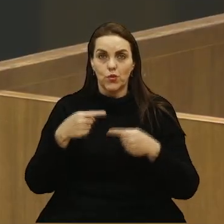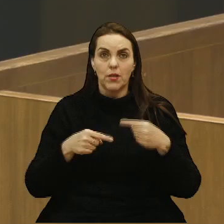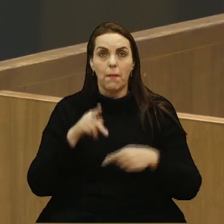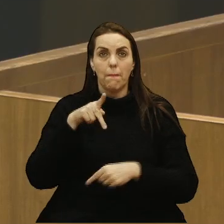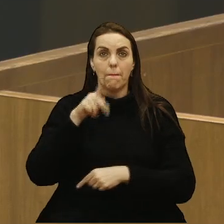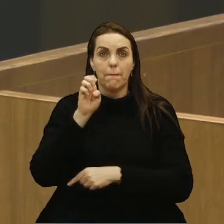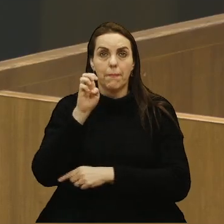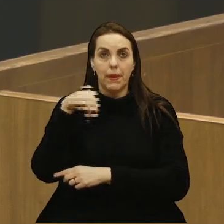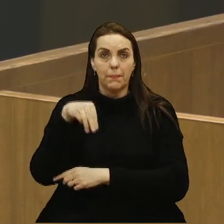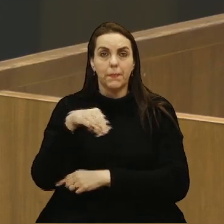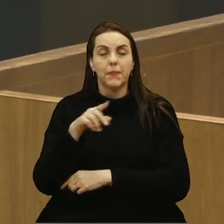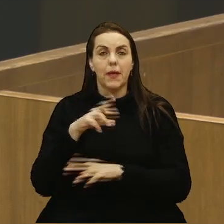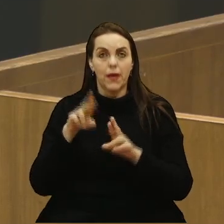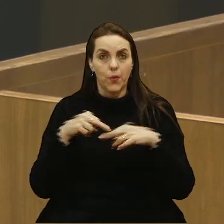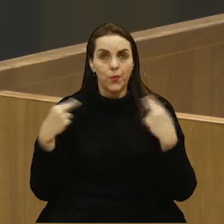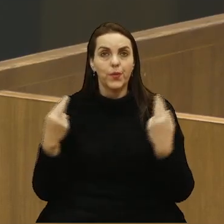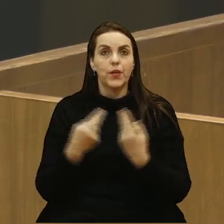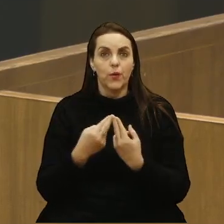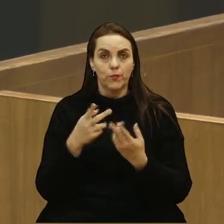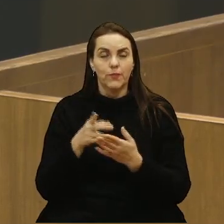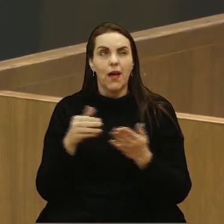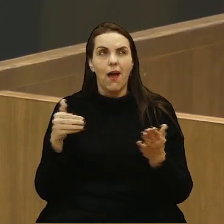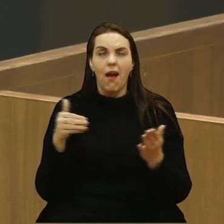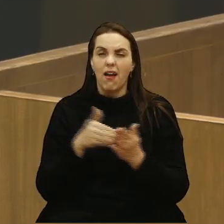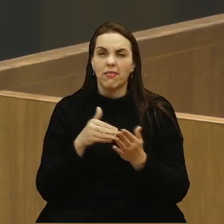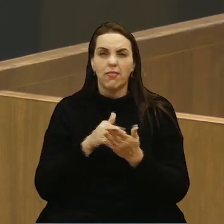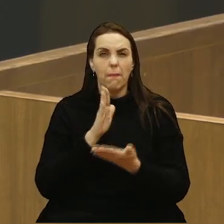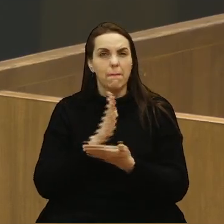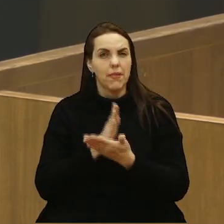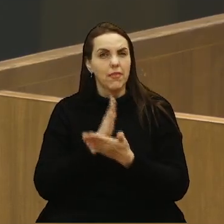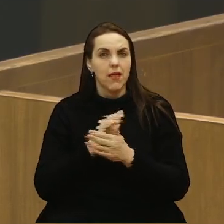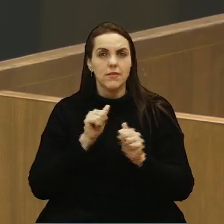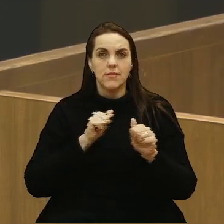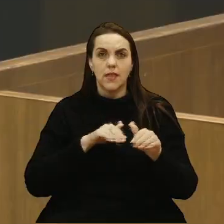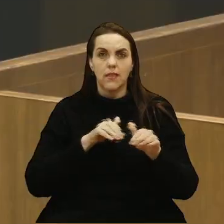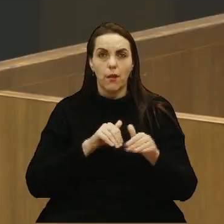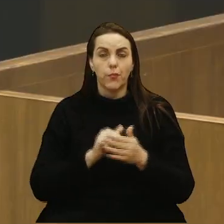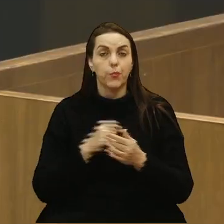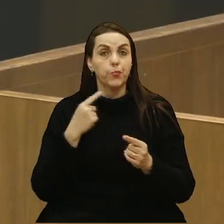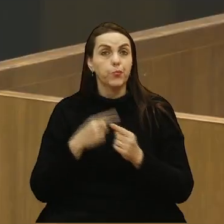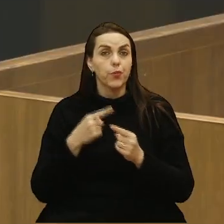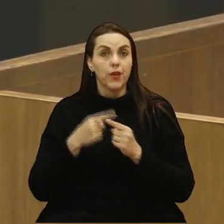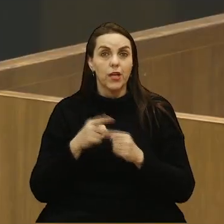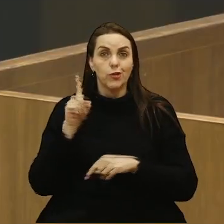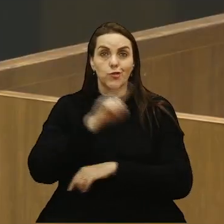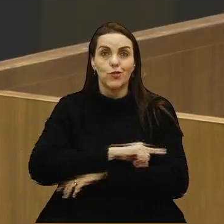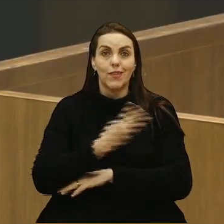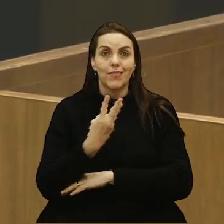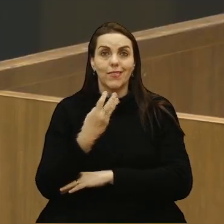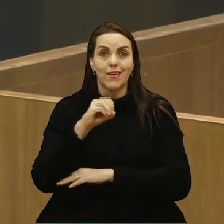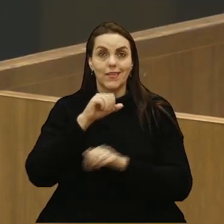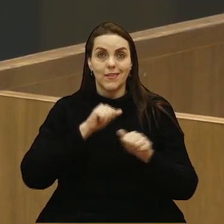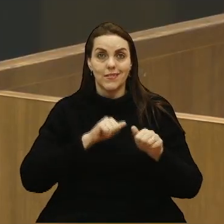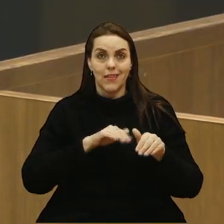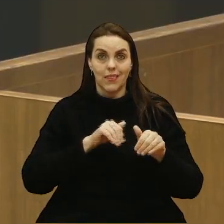reunião, tem que ser até a metade de setembro, porque no dia 30 de